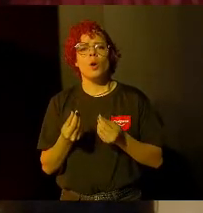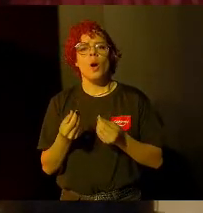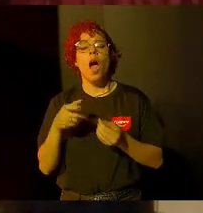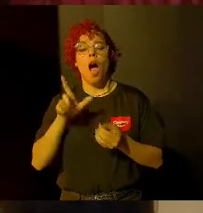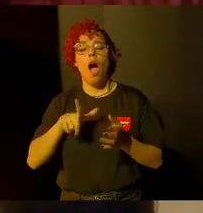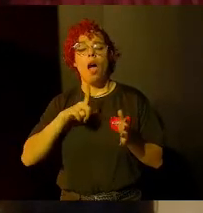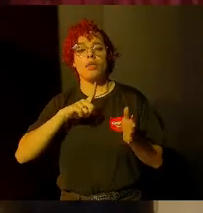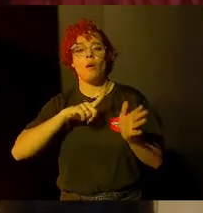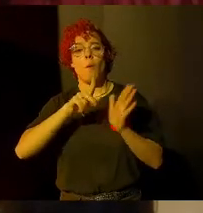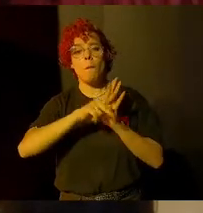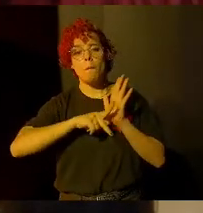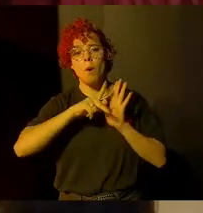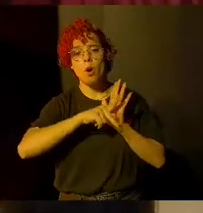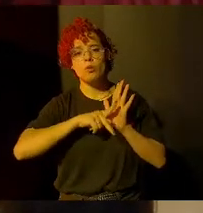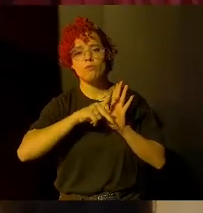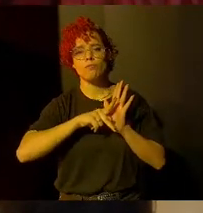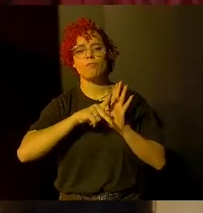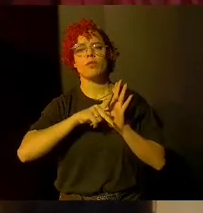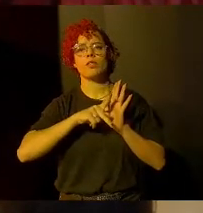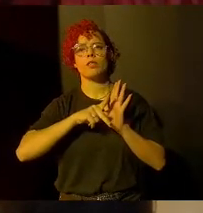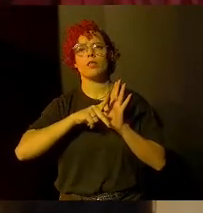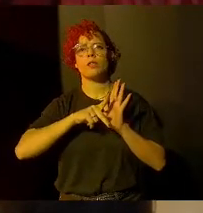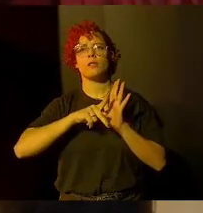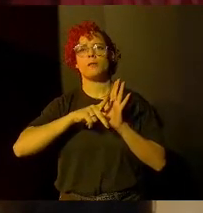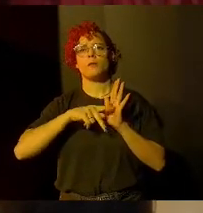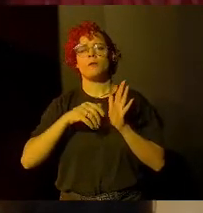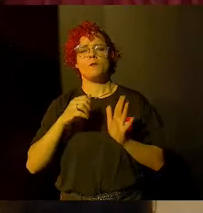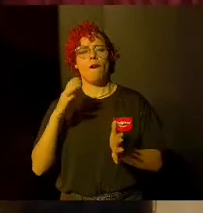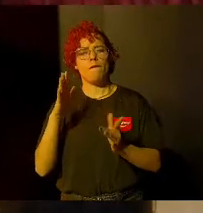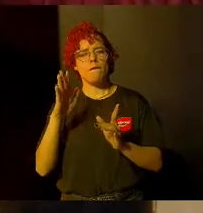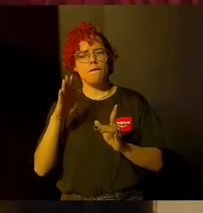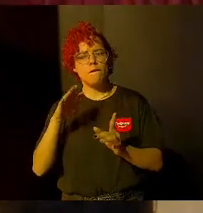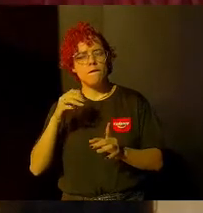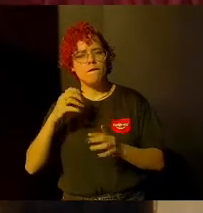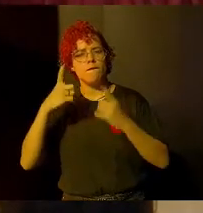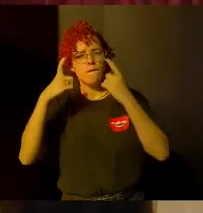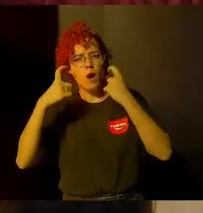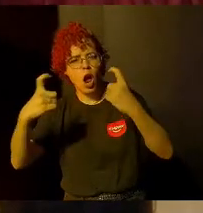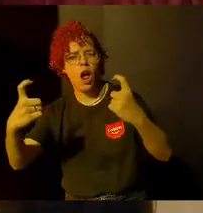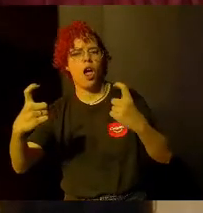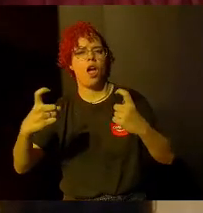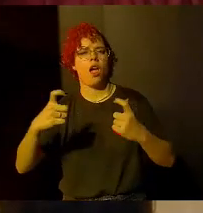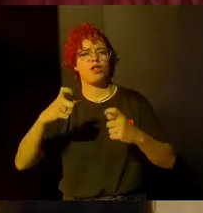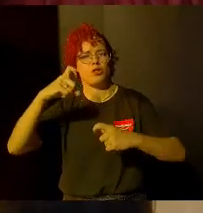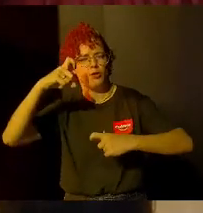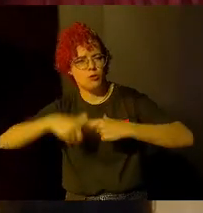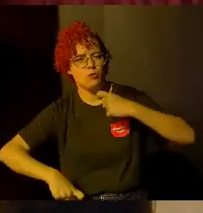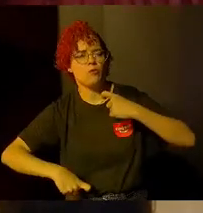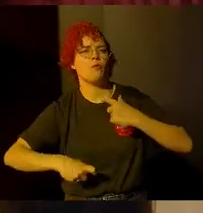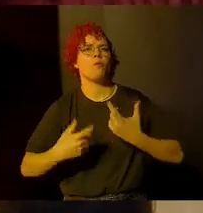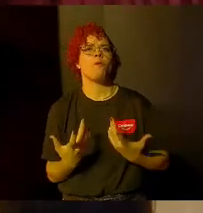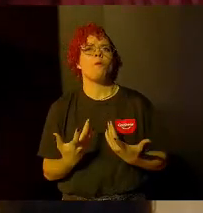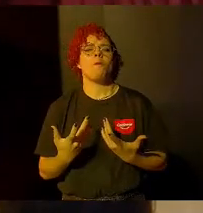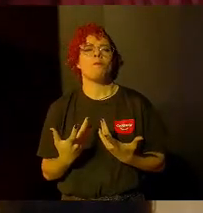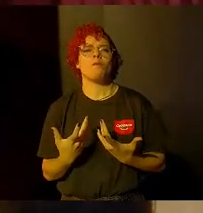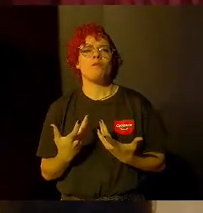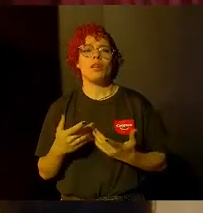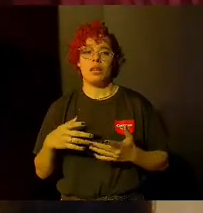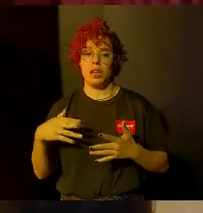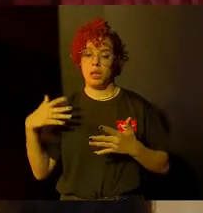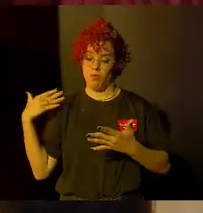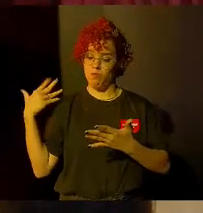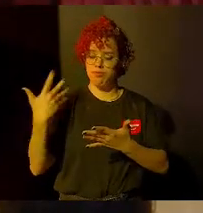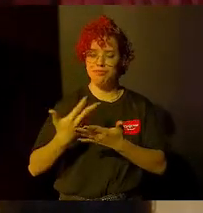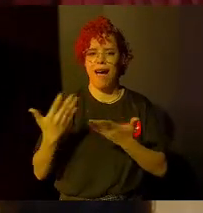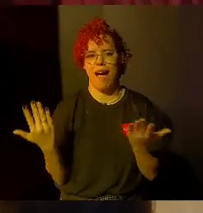um projeto né de genocídio de violência de estupro e que chega até os dias